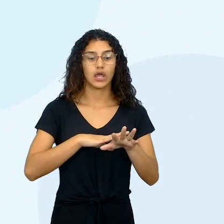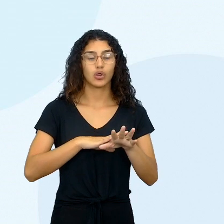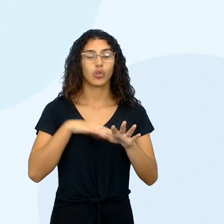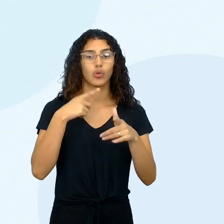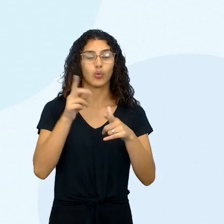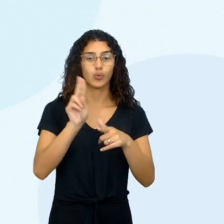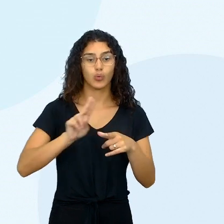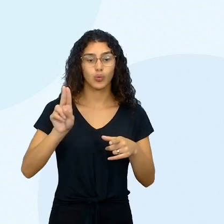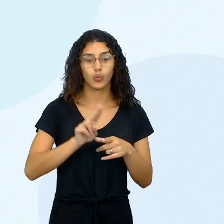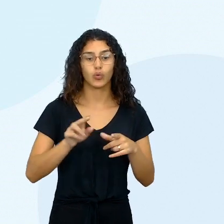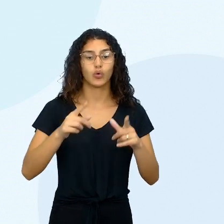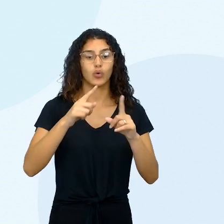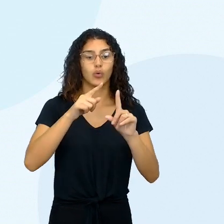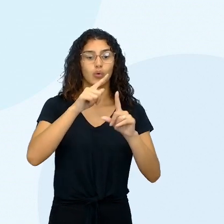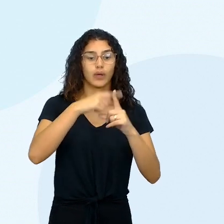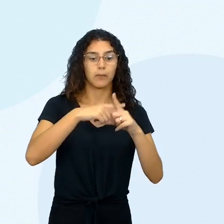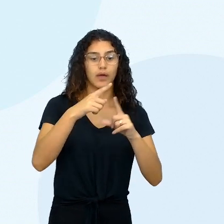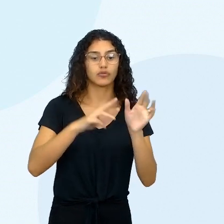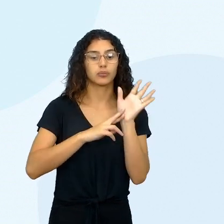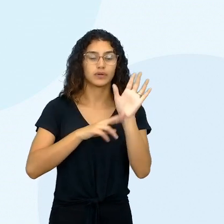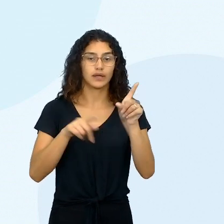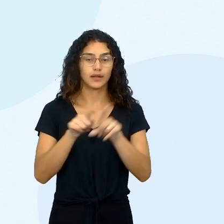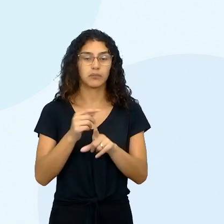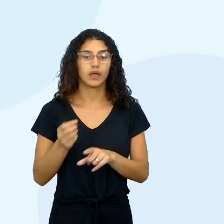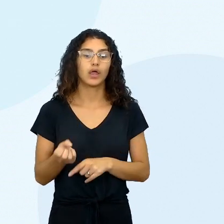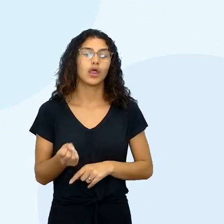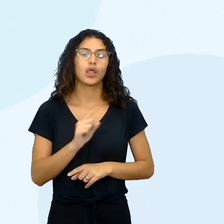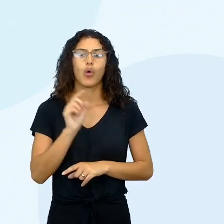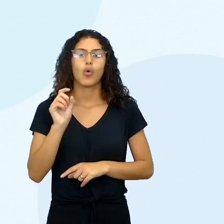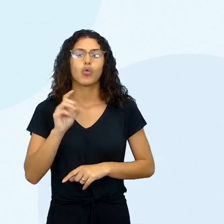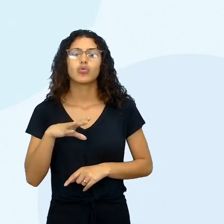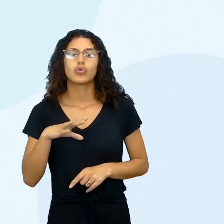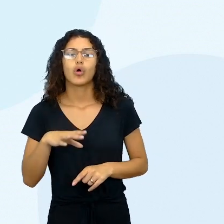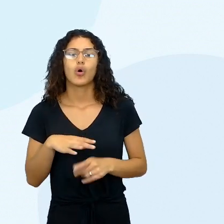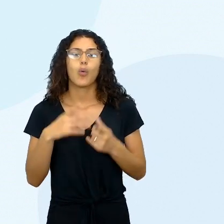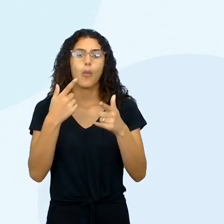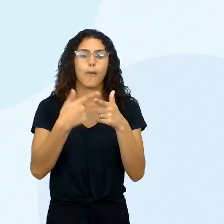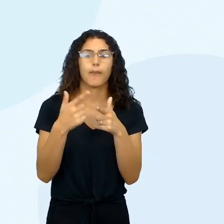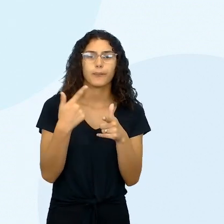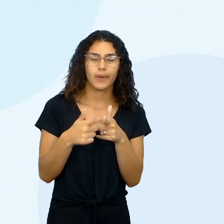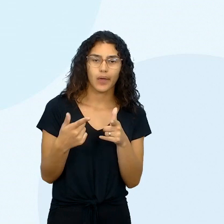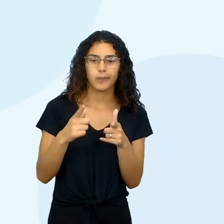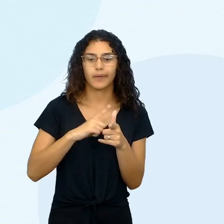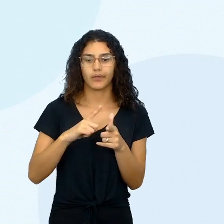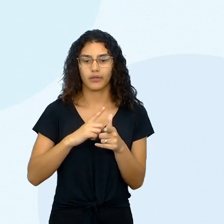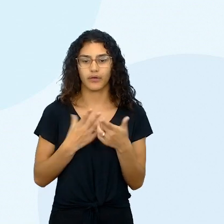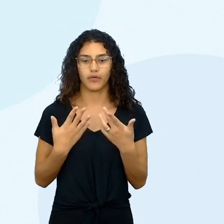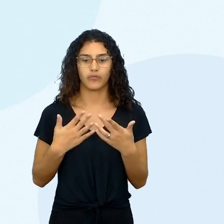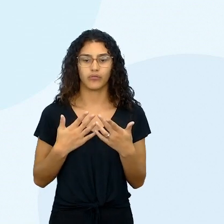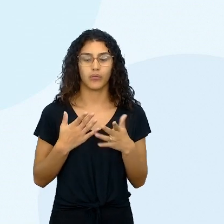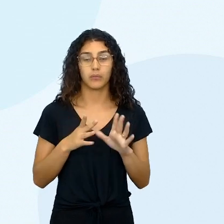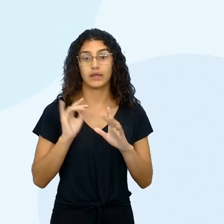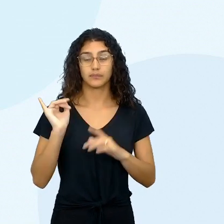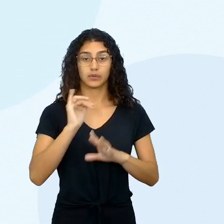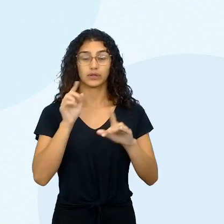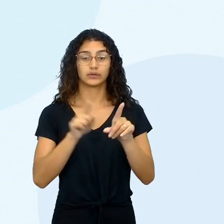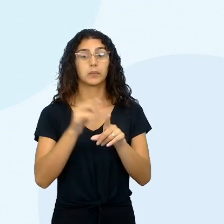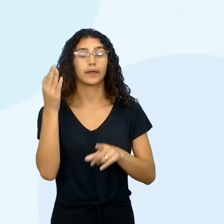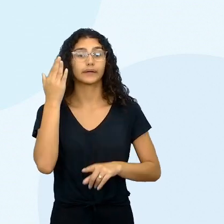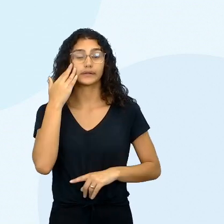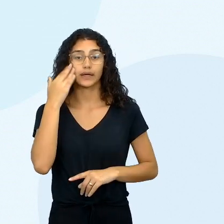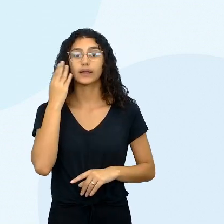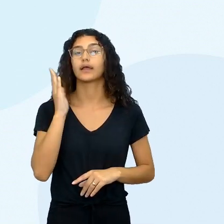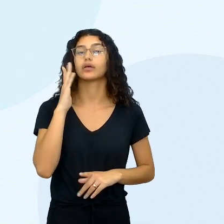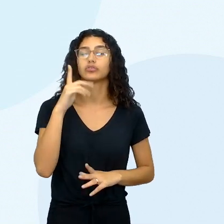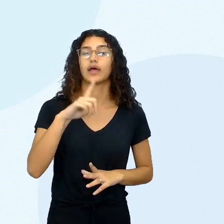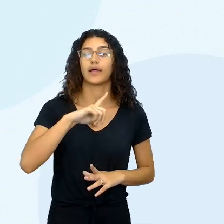emergência climática e também mostrar para eles não só um quadro catastrofista. É importante entender que